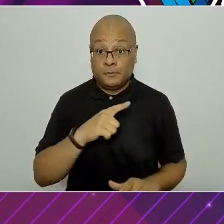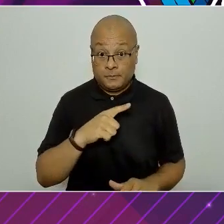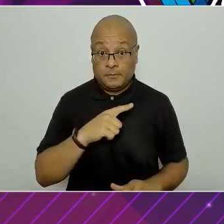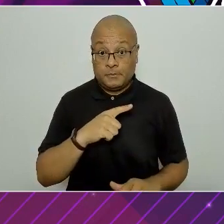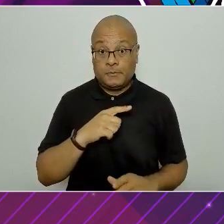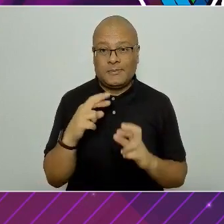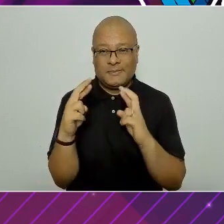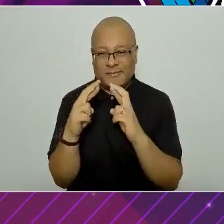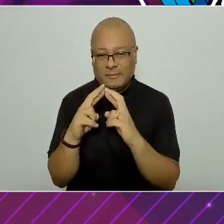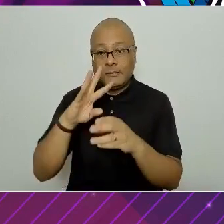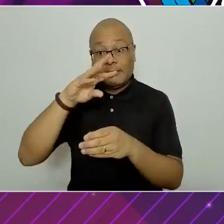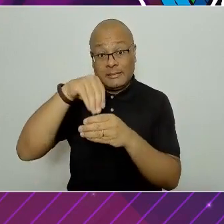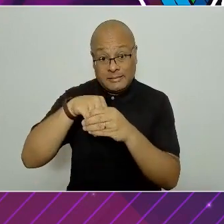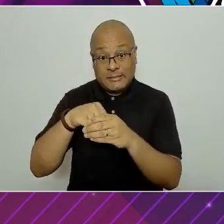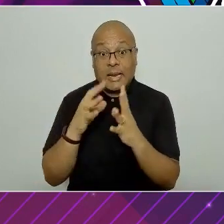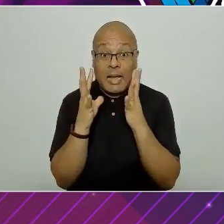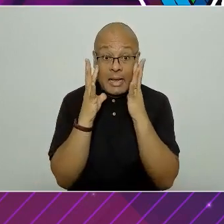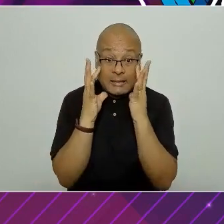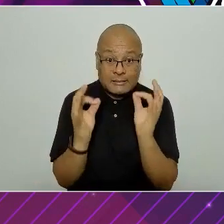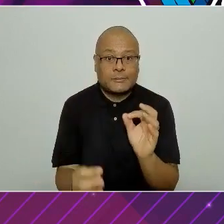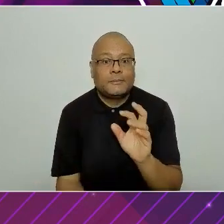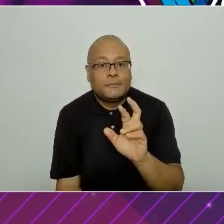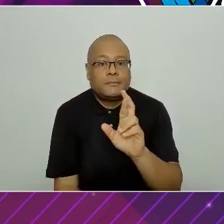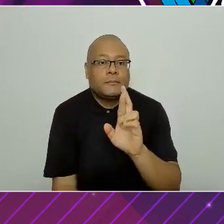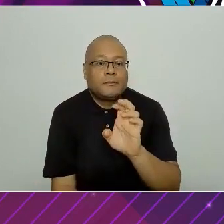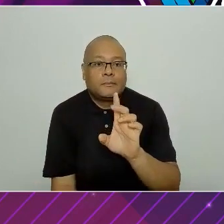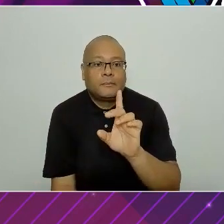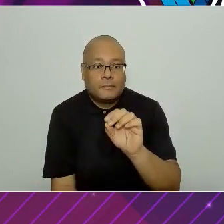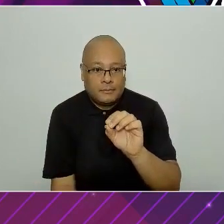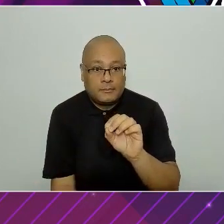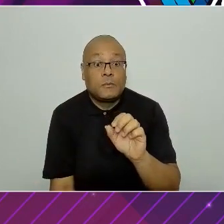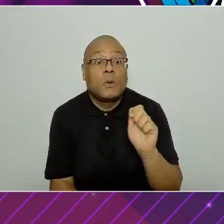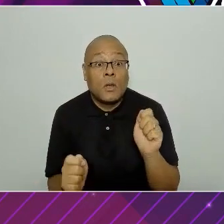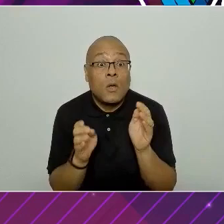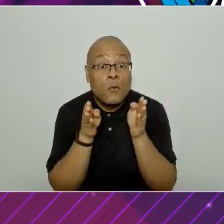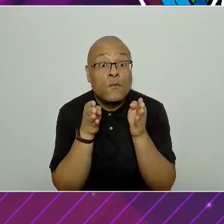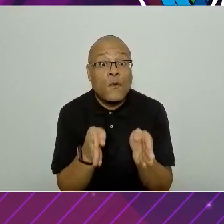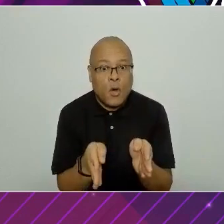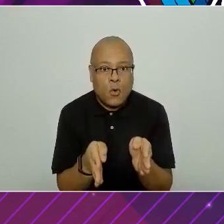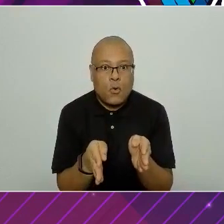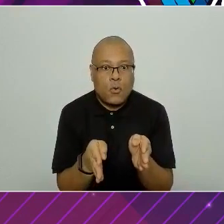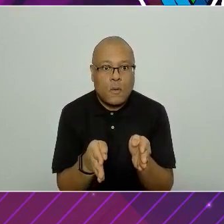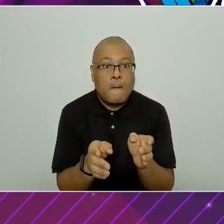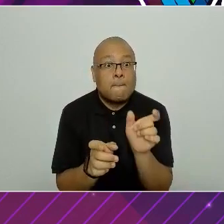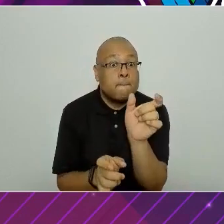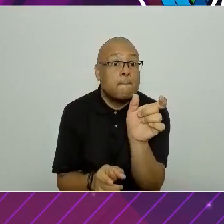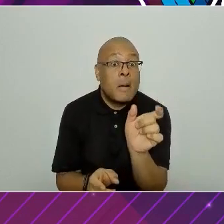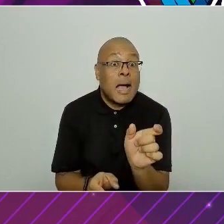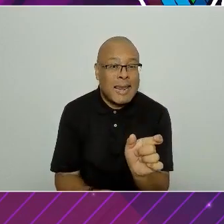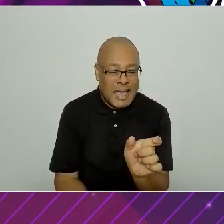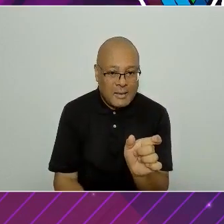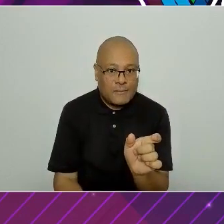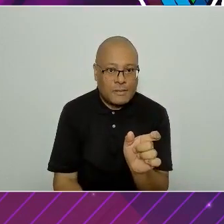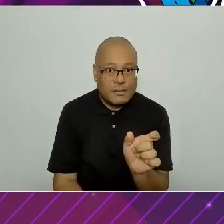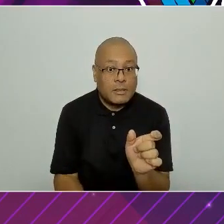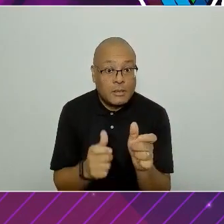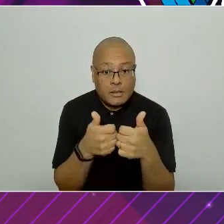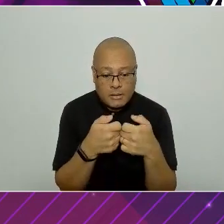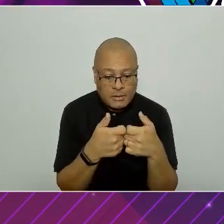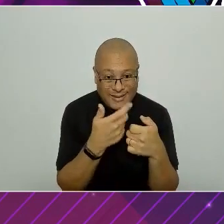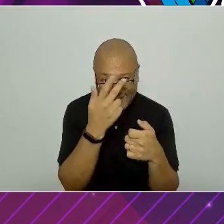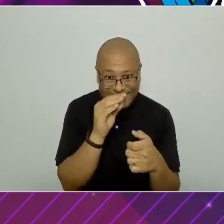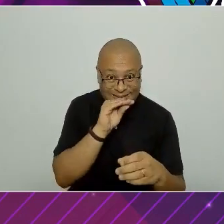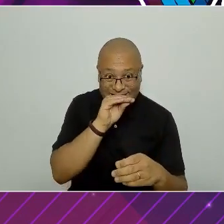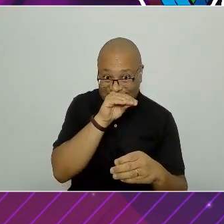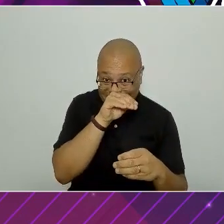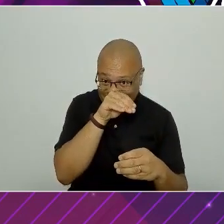neural as camadas de atenção, né? Os heads, diversos heads que conseguem focar em algumas palavras de texto que são colocadas pela pessoa, né, que está